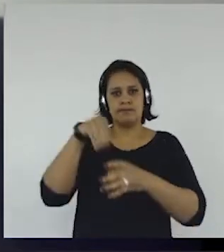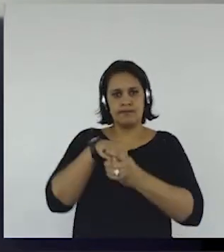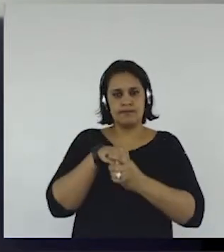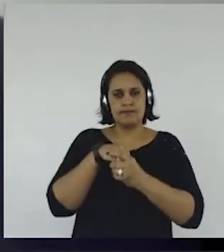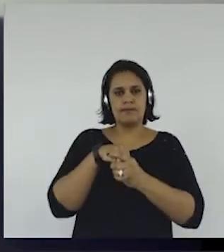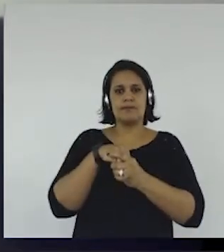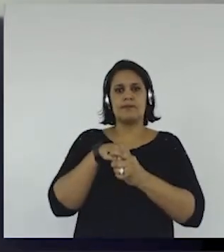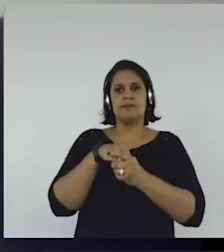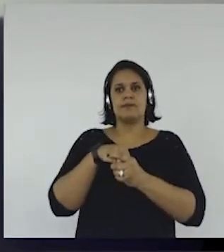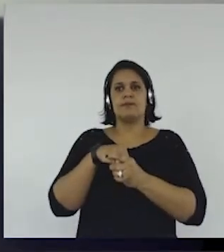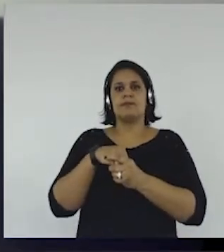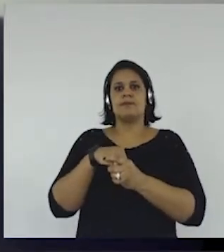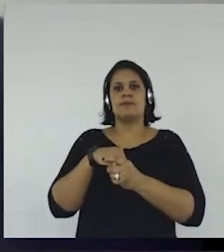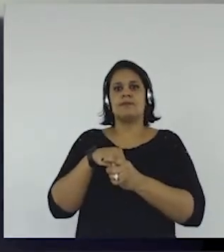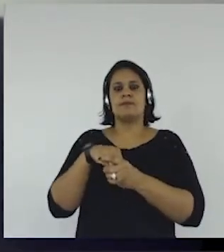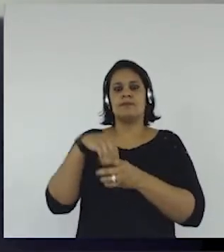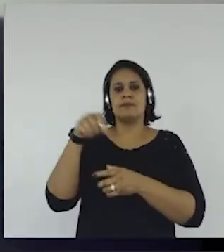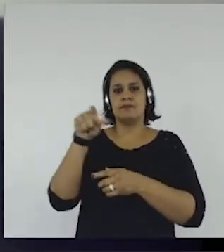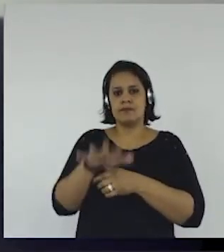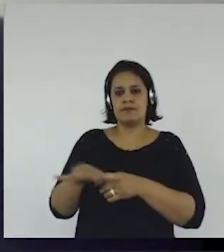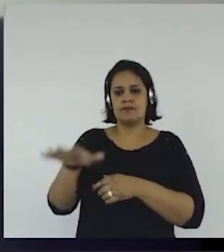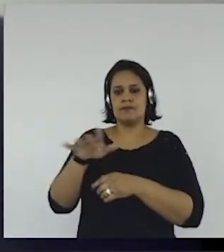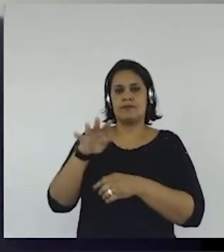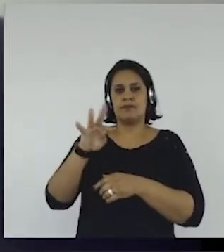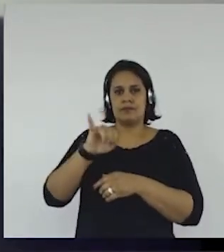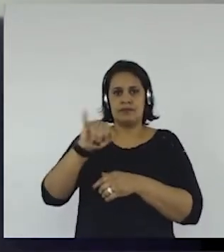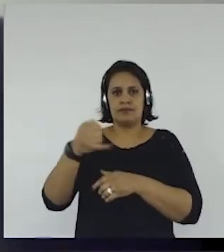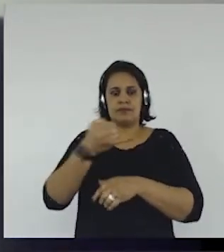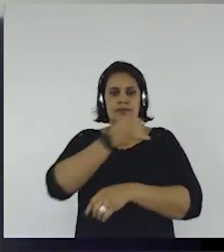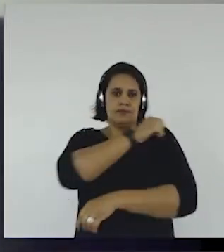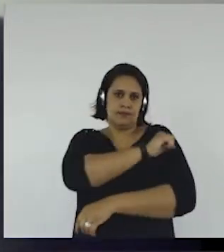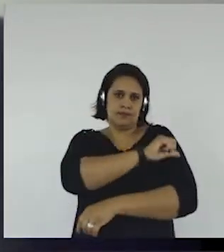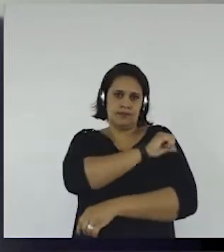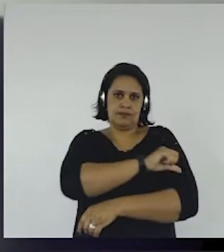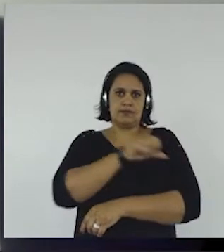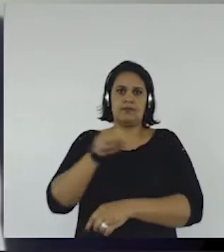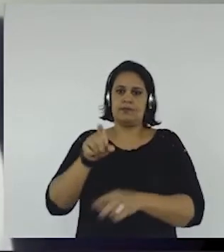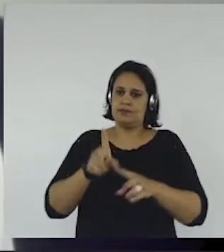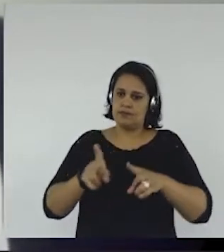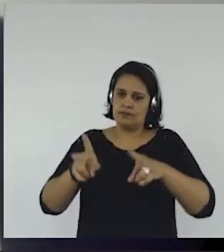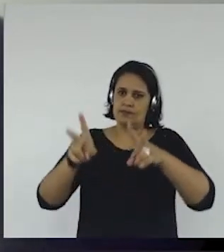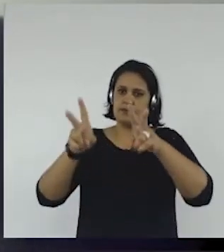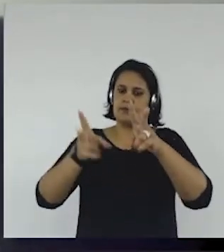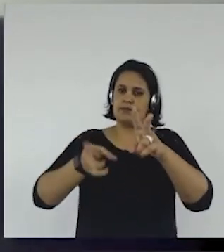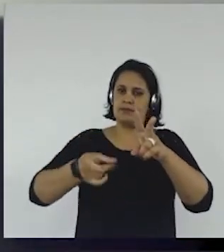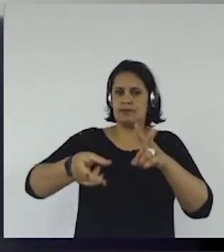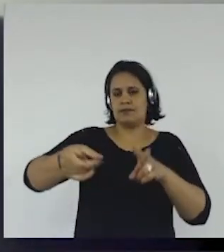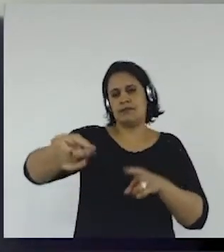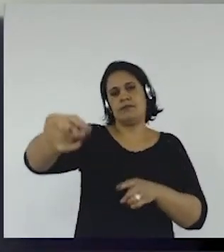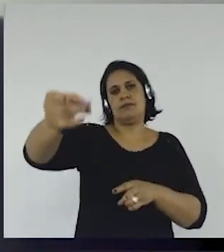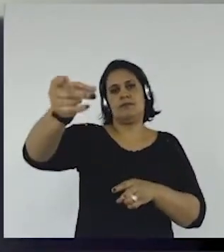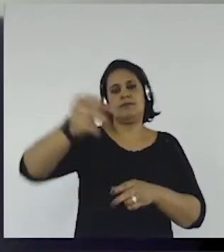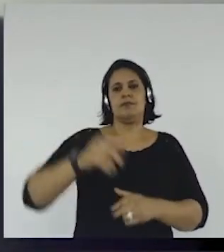10ª Câmara Civil do Tribunal de Justiça do Estado do Rio de Janeiro. Ele permaneceu por longo tempo nessa